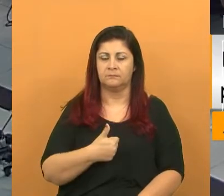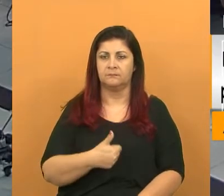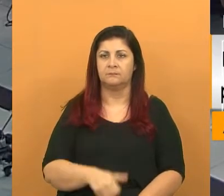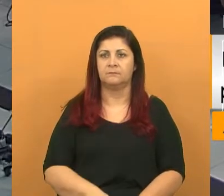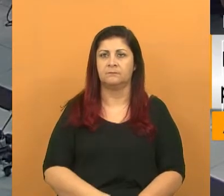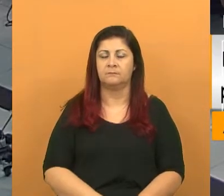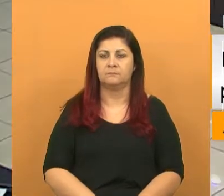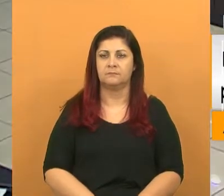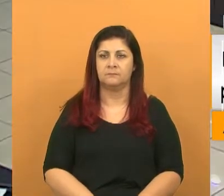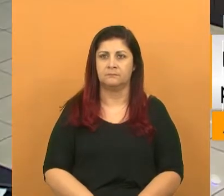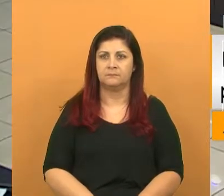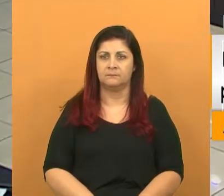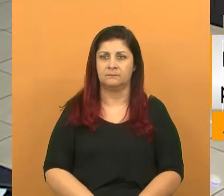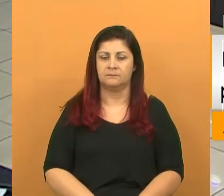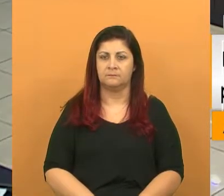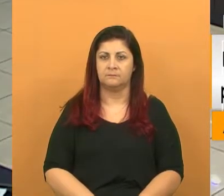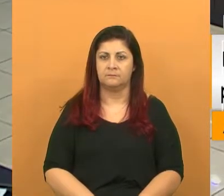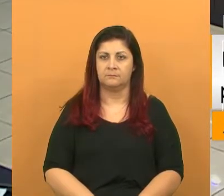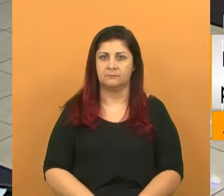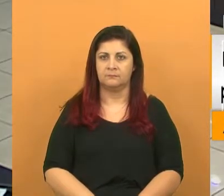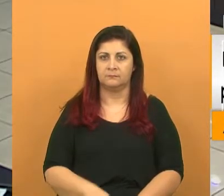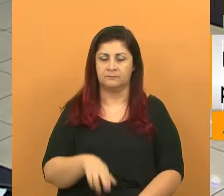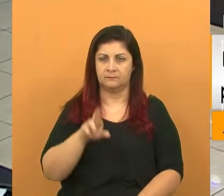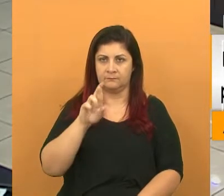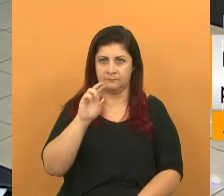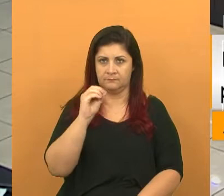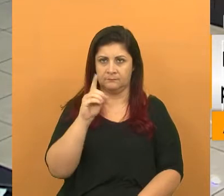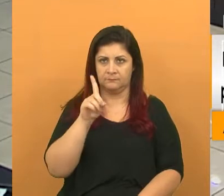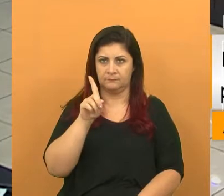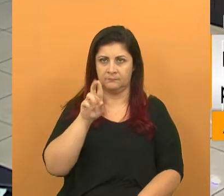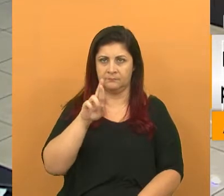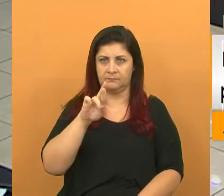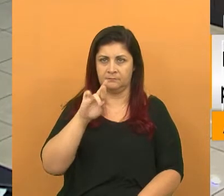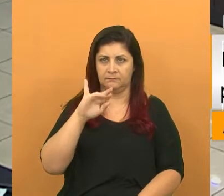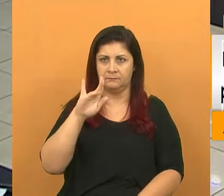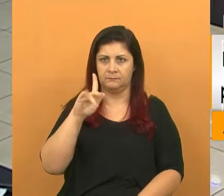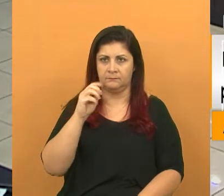Favorável. Como vota o vereador Dr. Rodrigo Salomão?